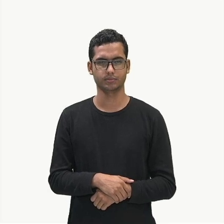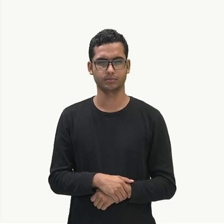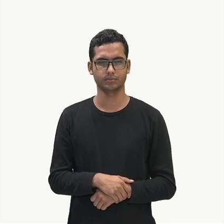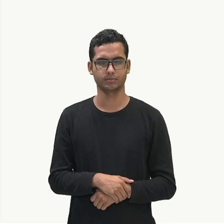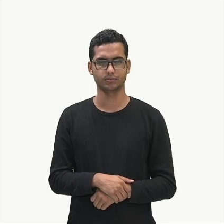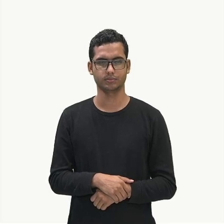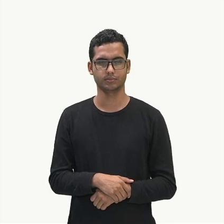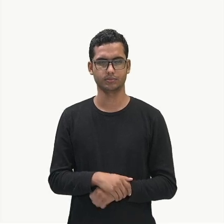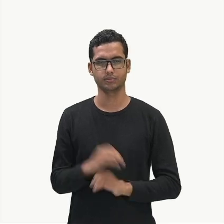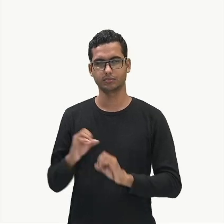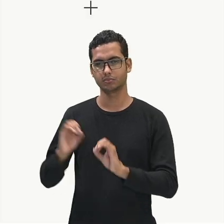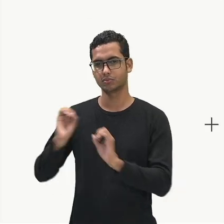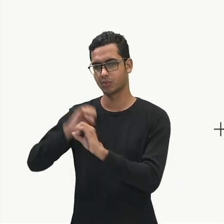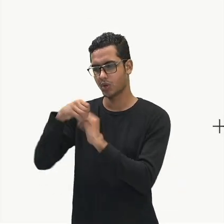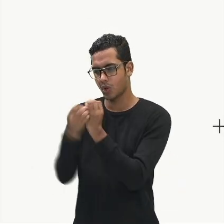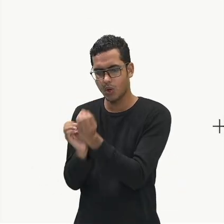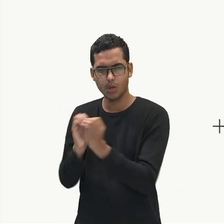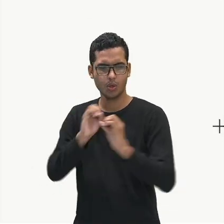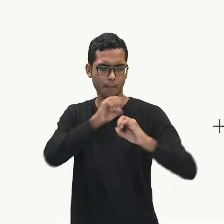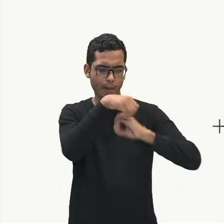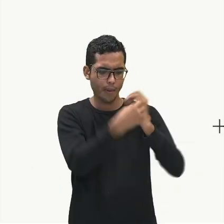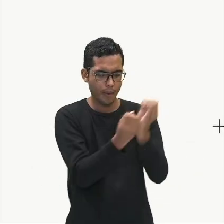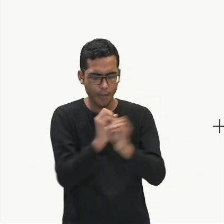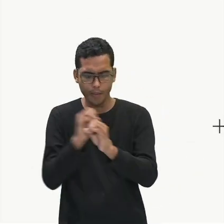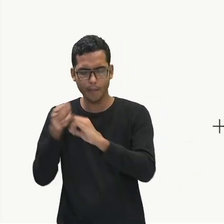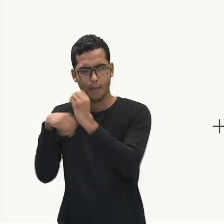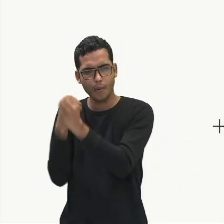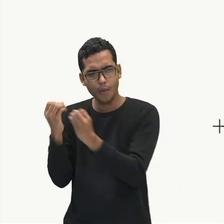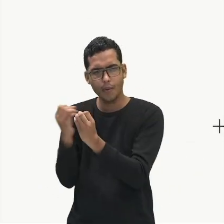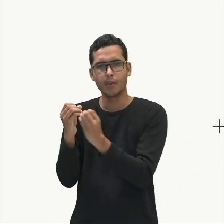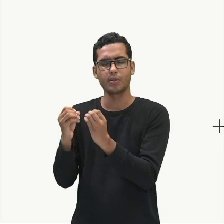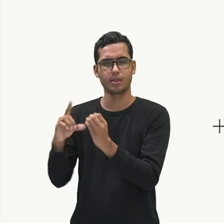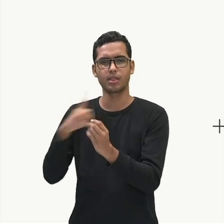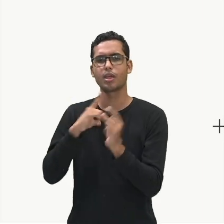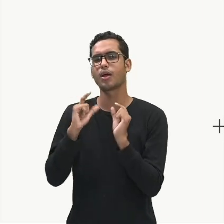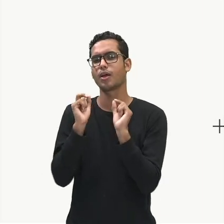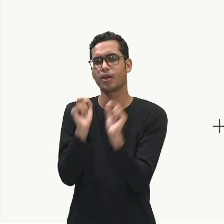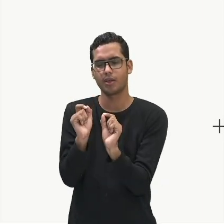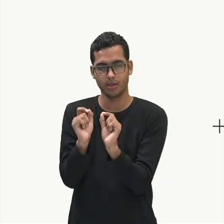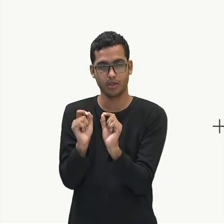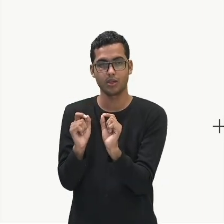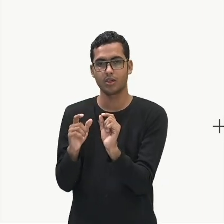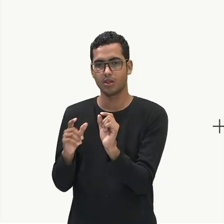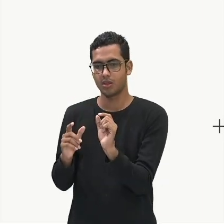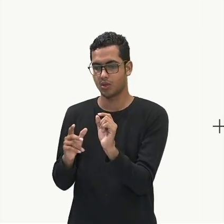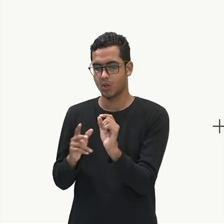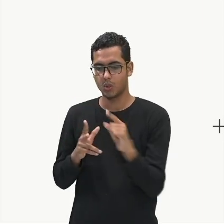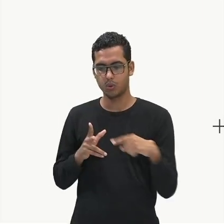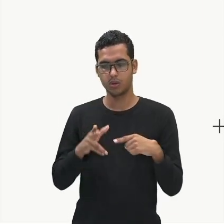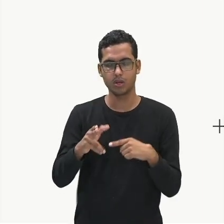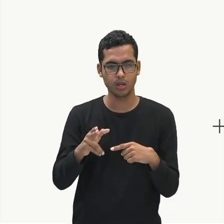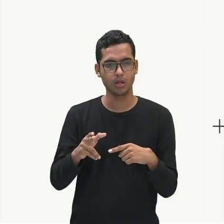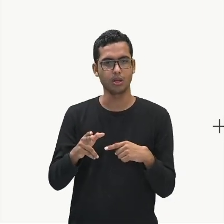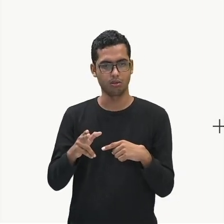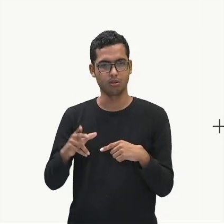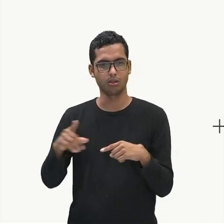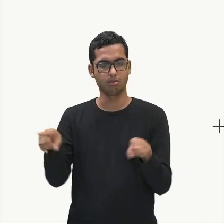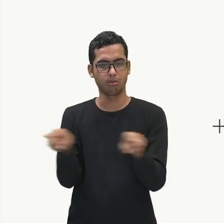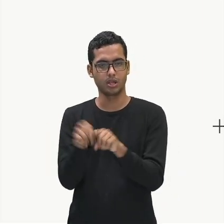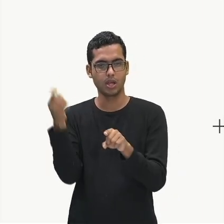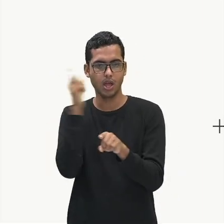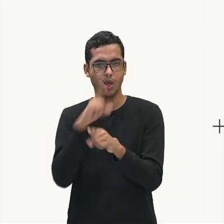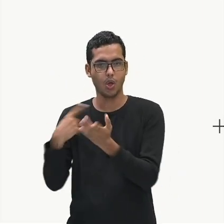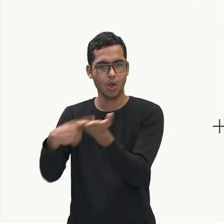ligações, né? Formações de ligações e rearranjo dos átomos. E isso